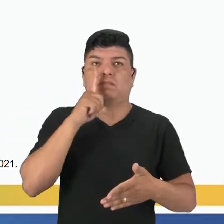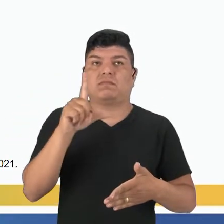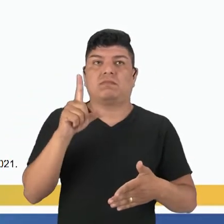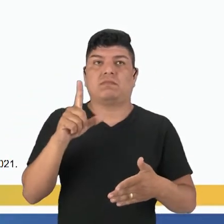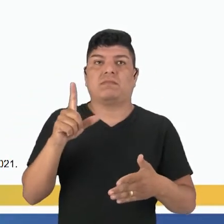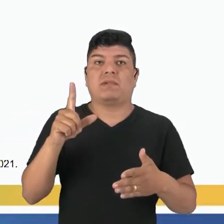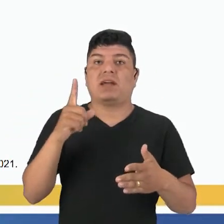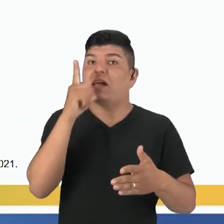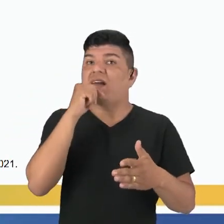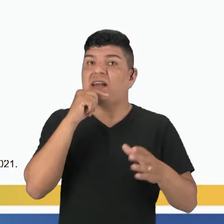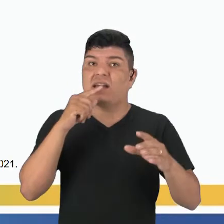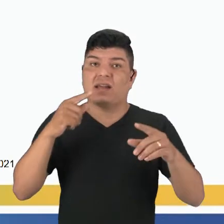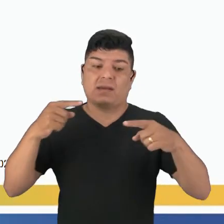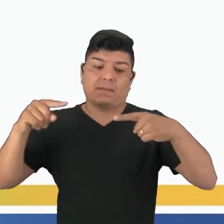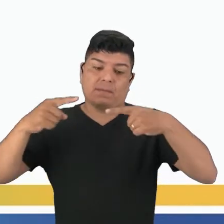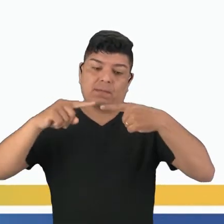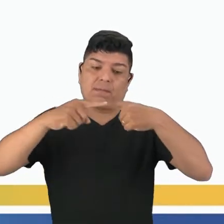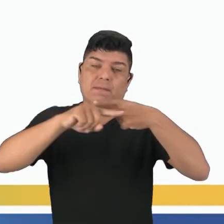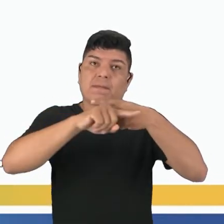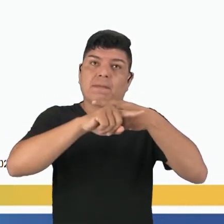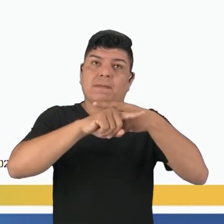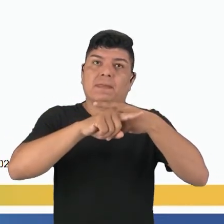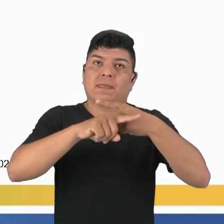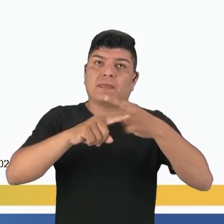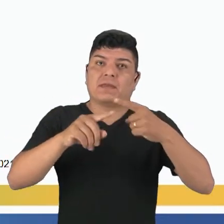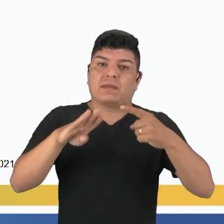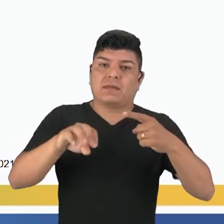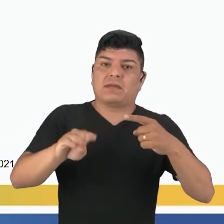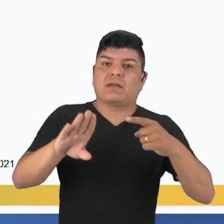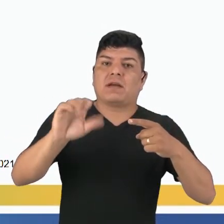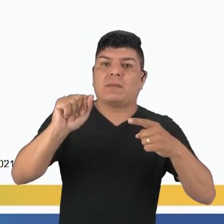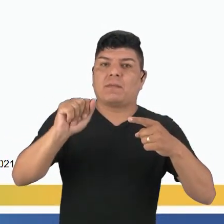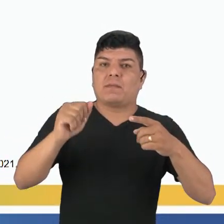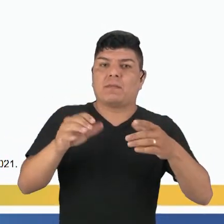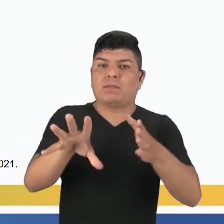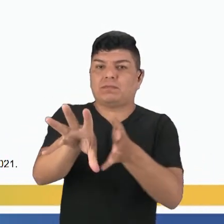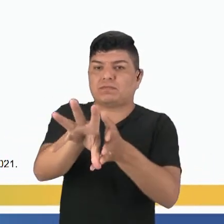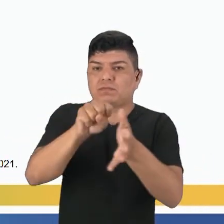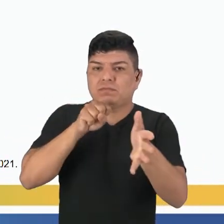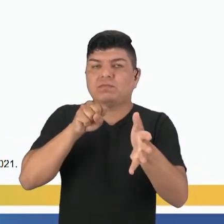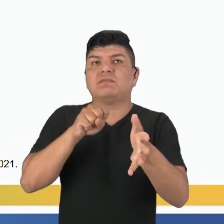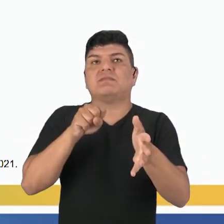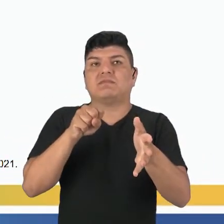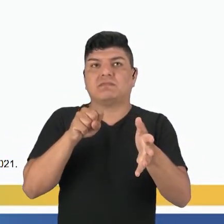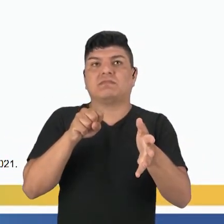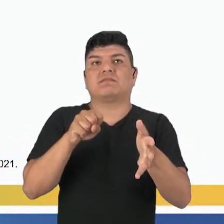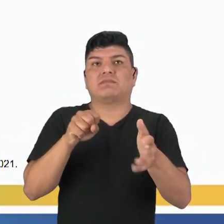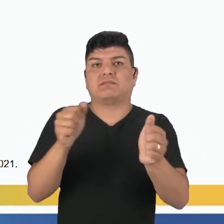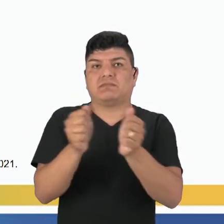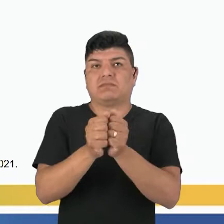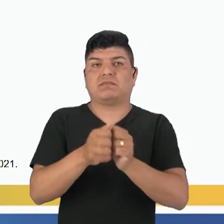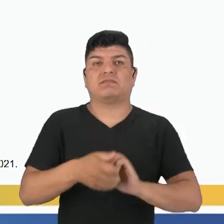é bem difícil, então lá embaixo existem bombas muito fortes que vão puxando a água para dentro do canudinho.